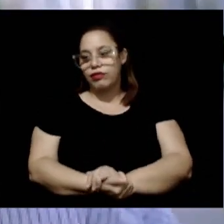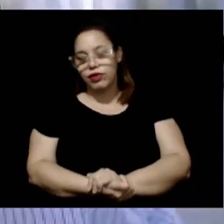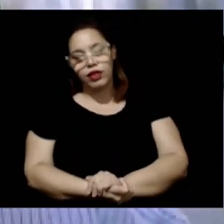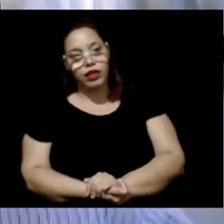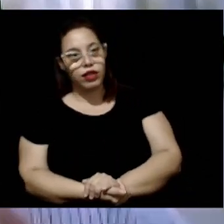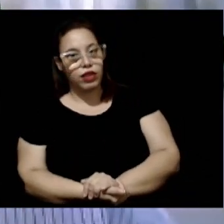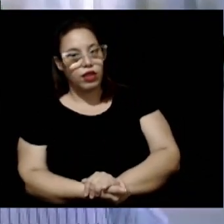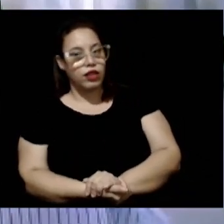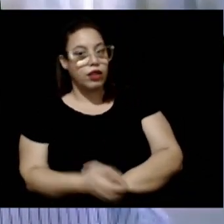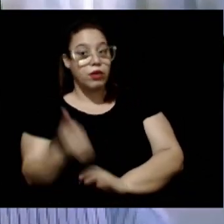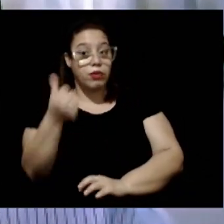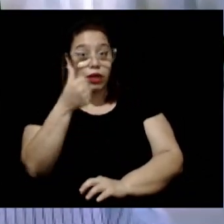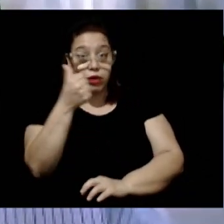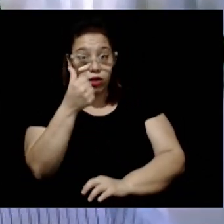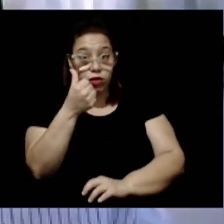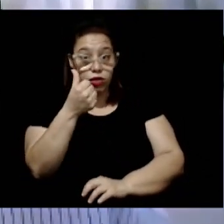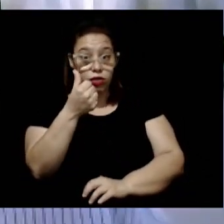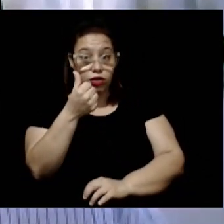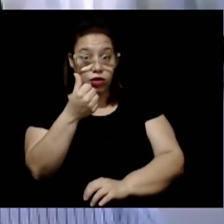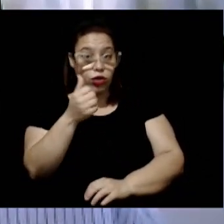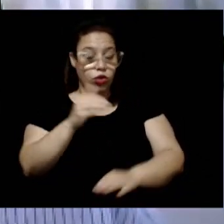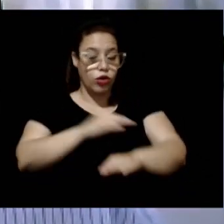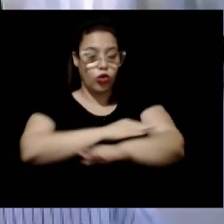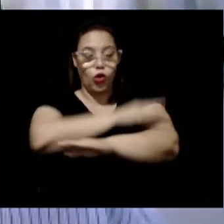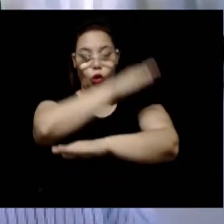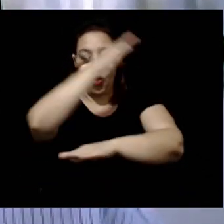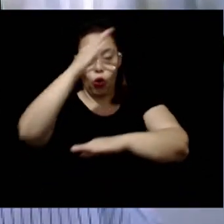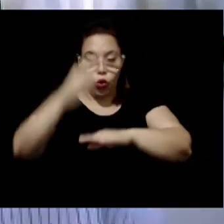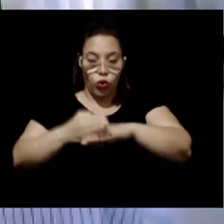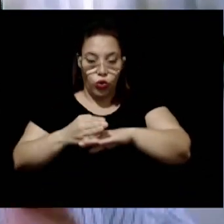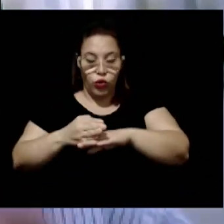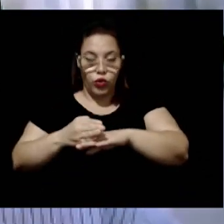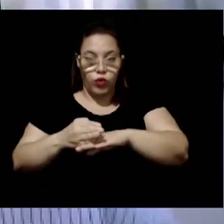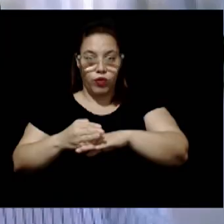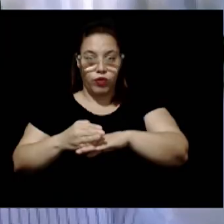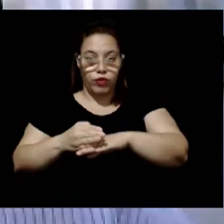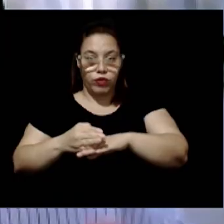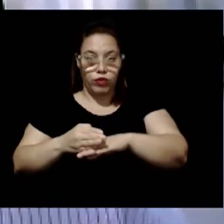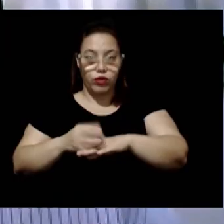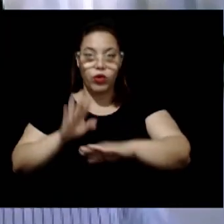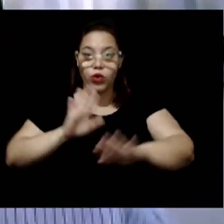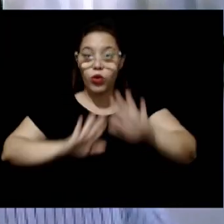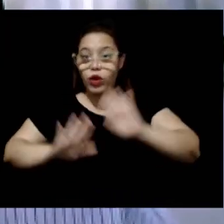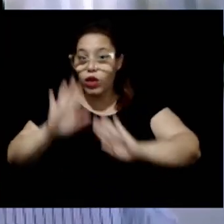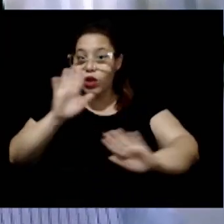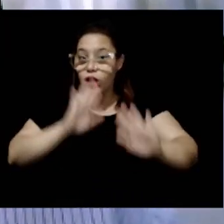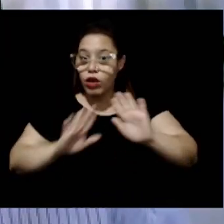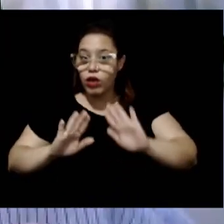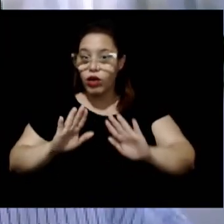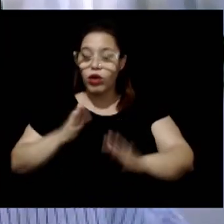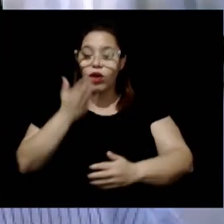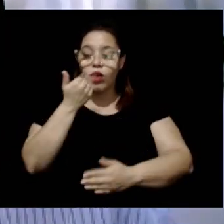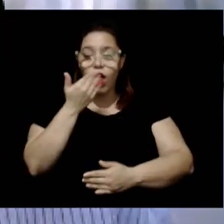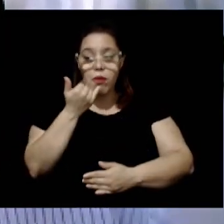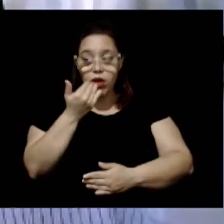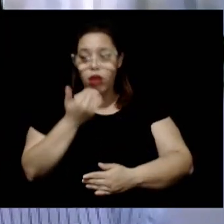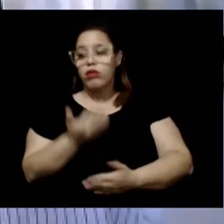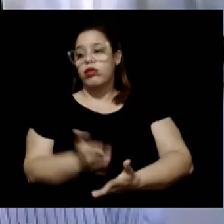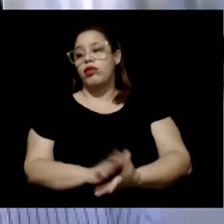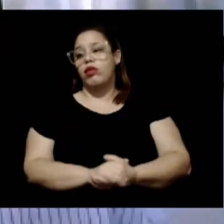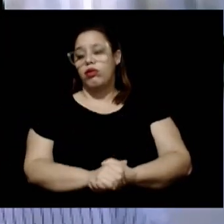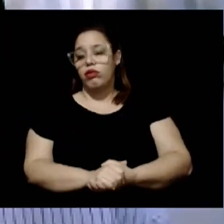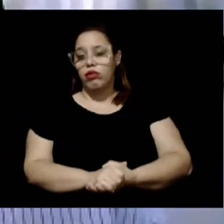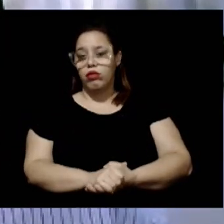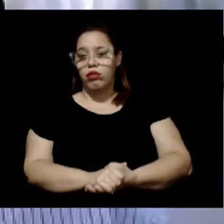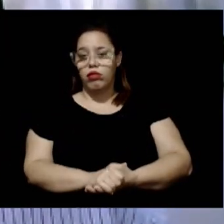Primeiro, durante toda a vida, cuidar do estilo de vida, cuidar da alimentação e dos